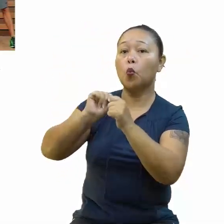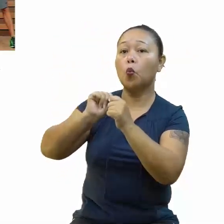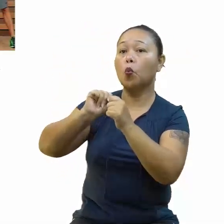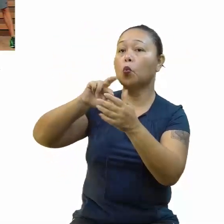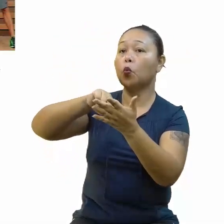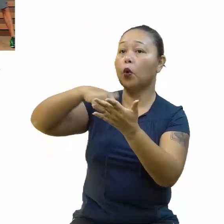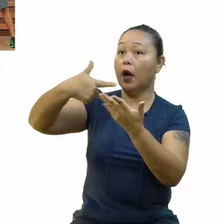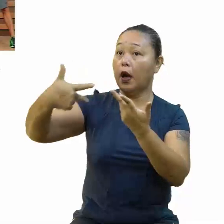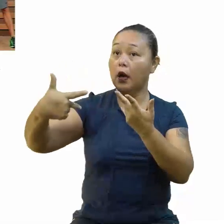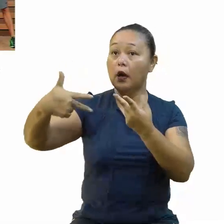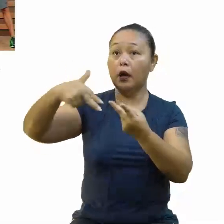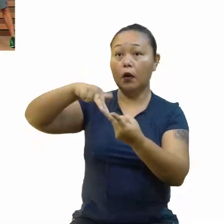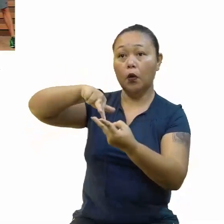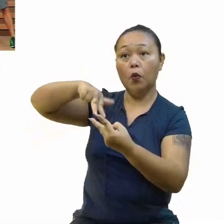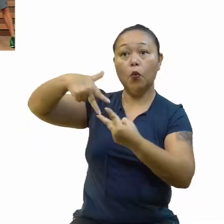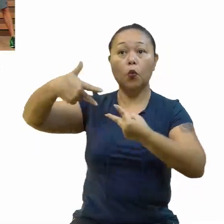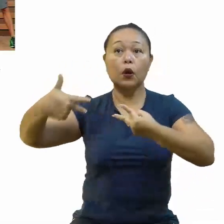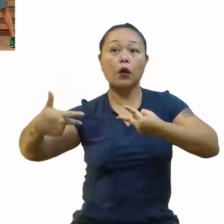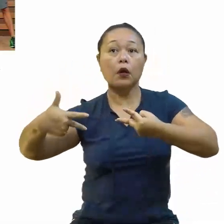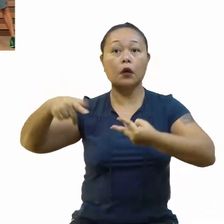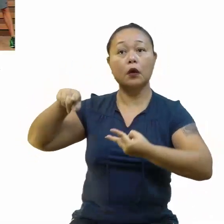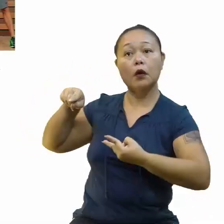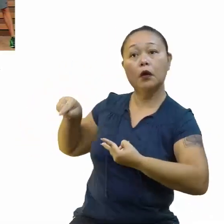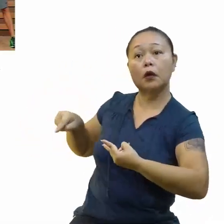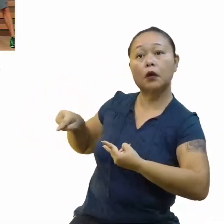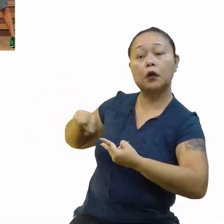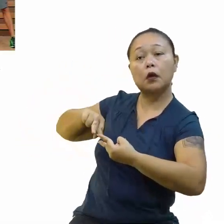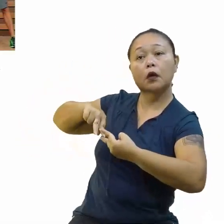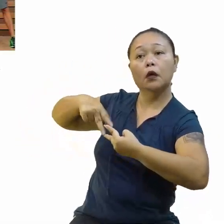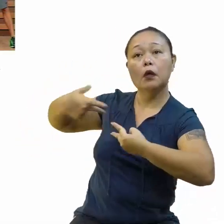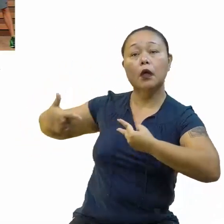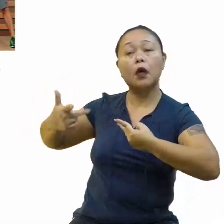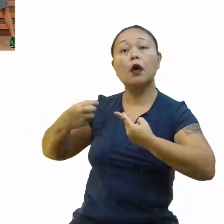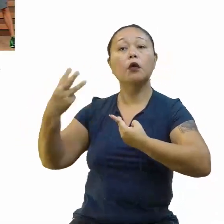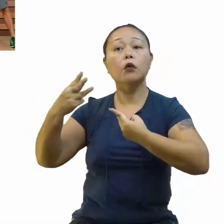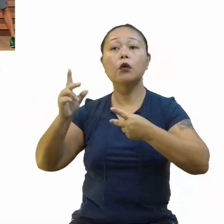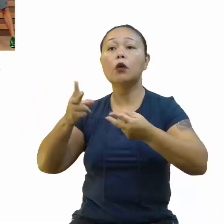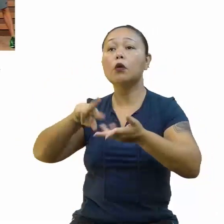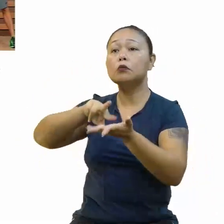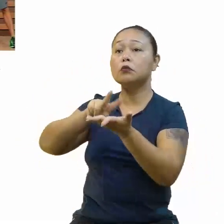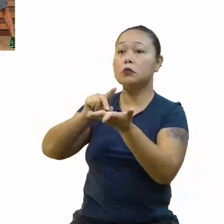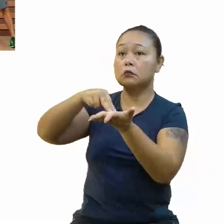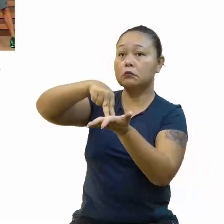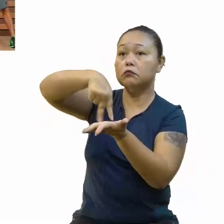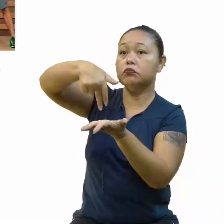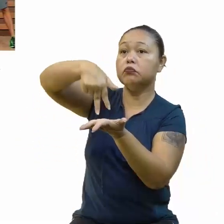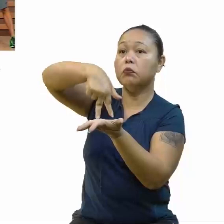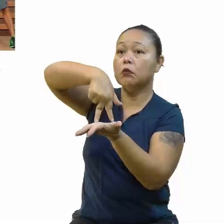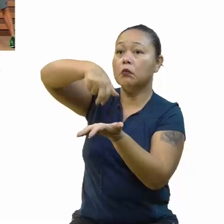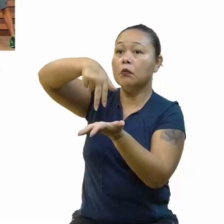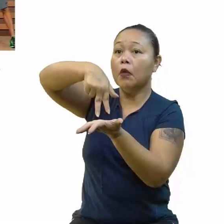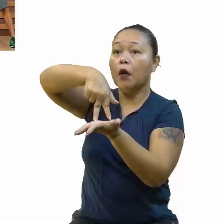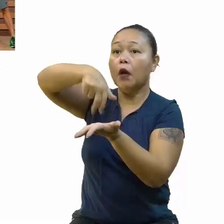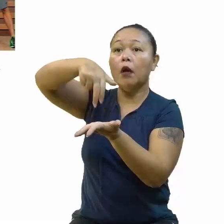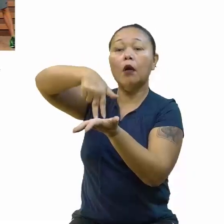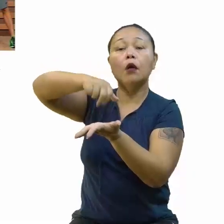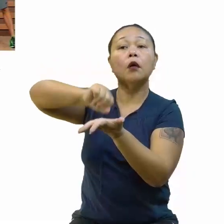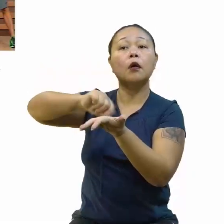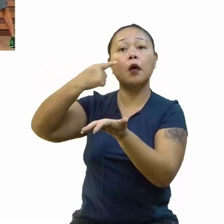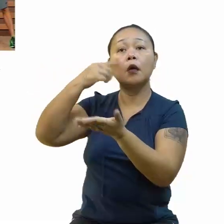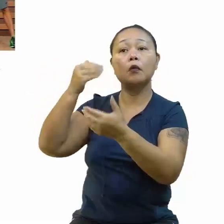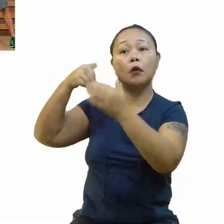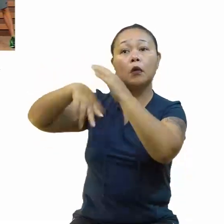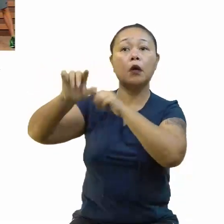em dupla. E o terceiro exercício é um polichinelo. Eu vou pedir para eu entrar nesse slide para ficar mais fácil para mostrar